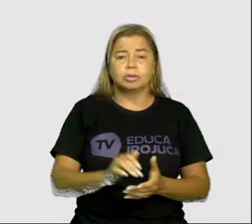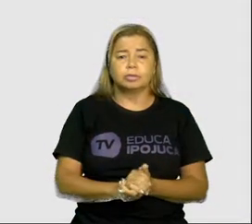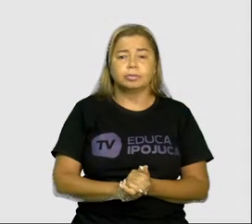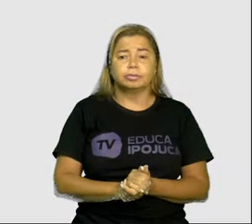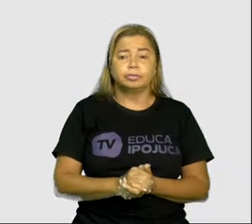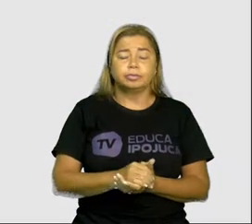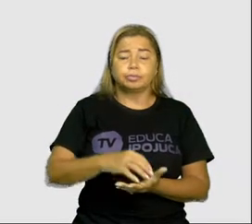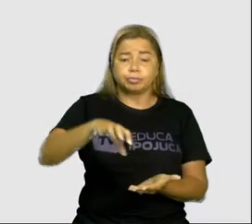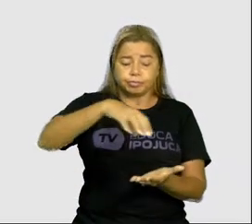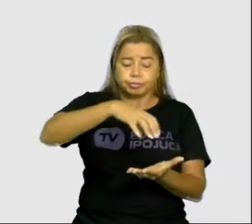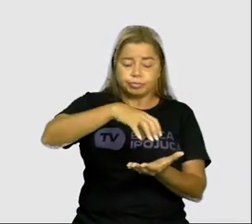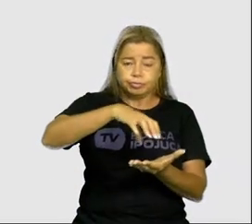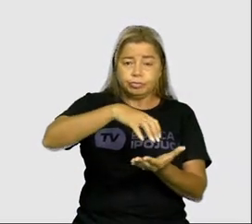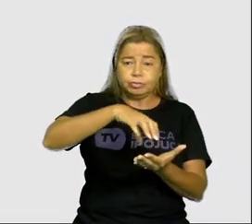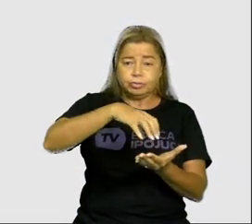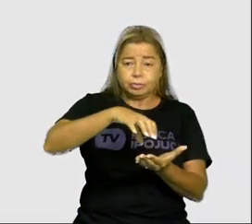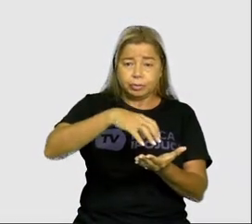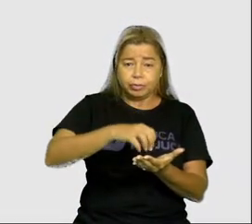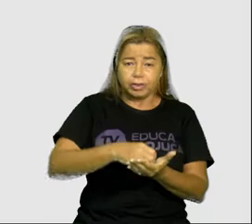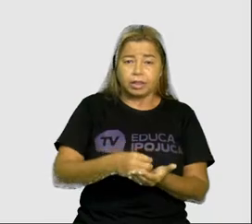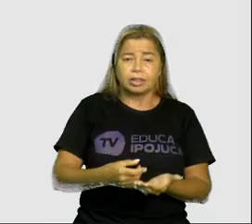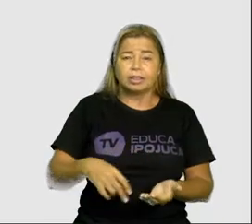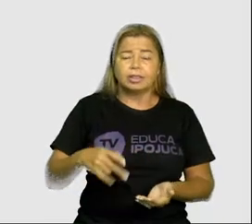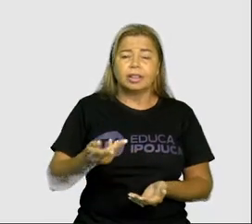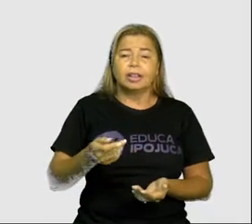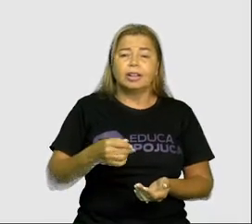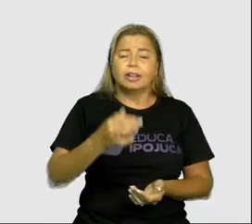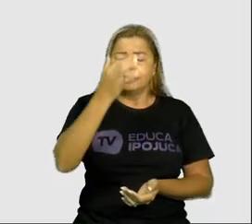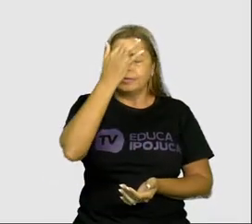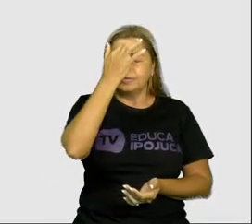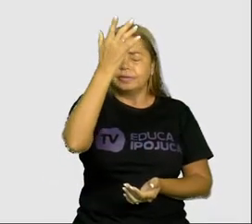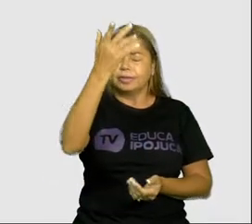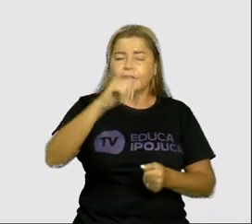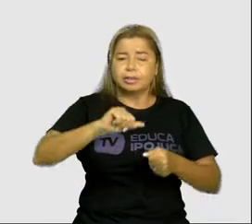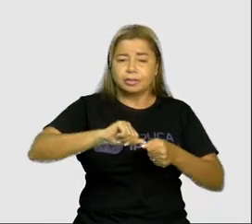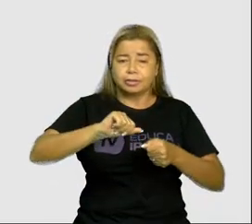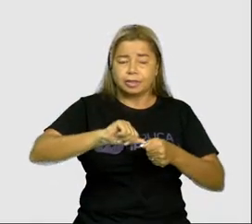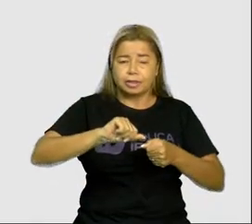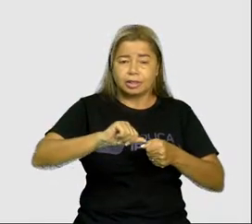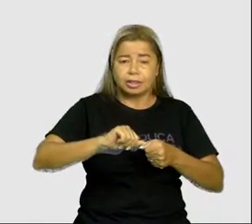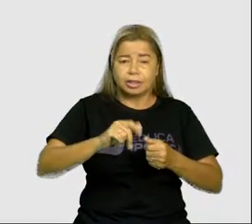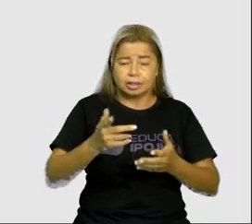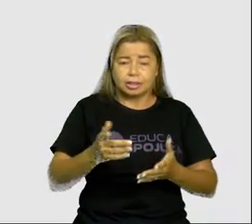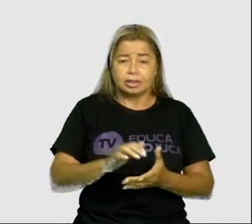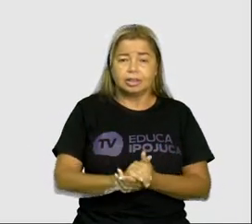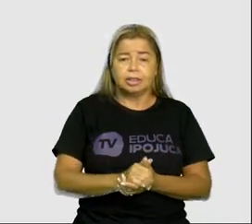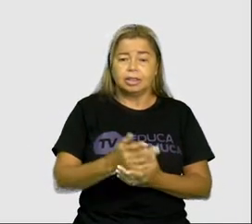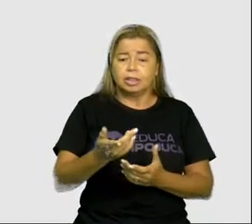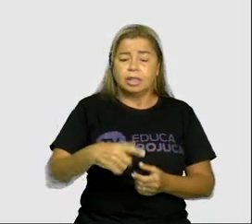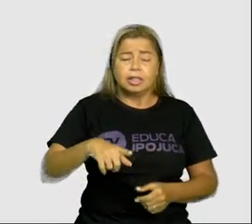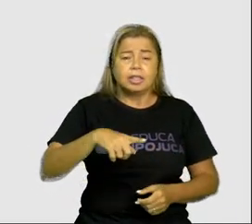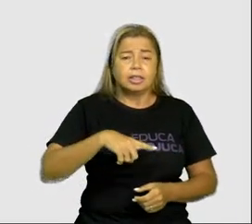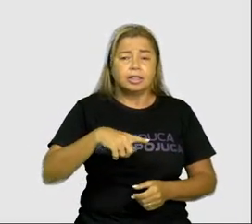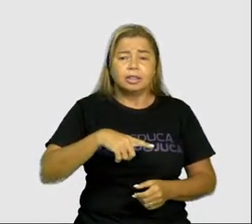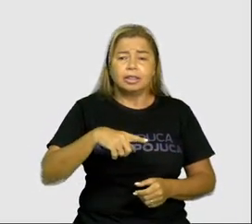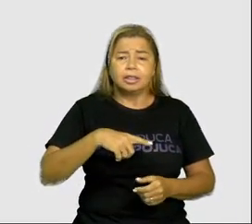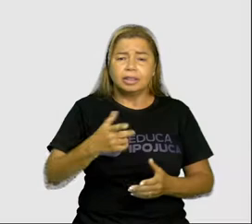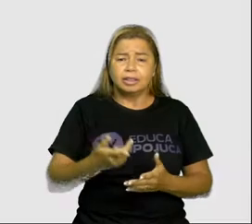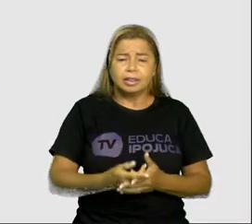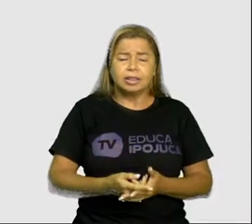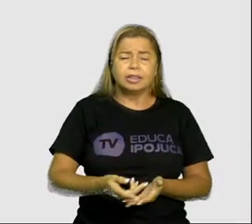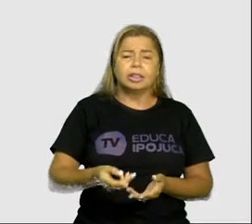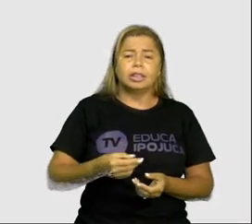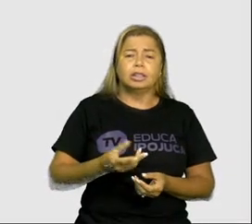A gelatina é uma sobremesa rápida, fácil de fazer e está disponível nos mais